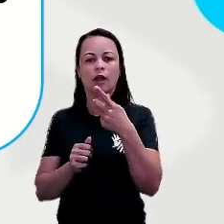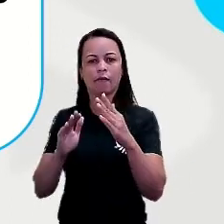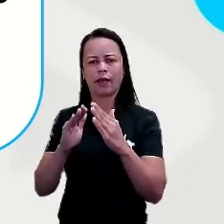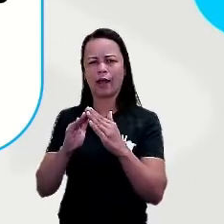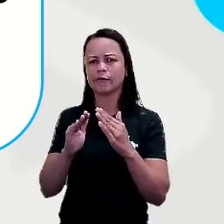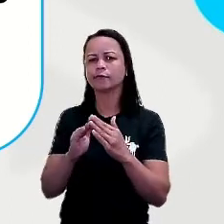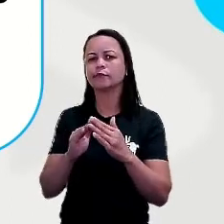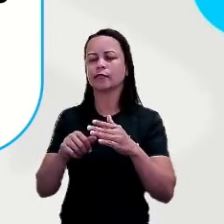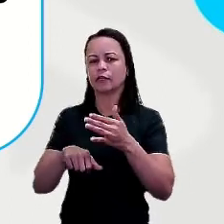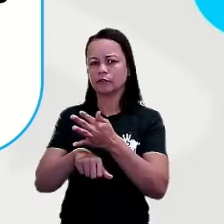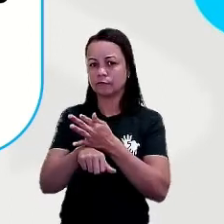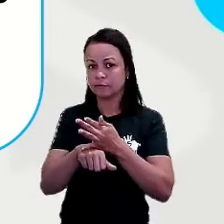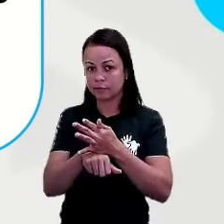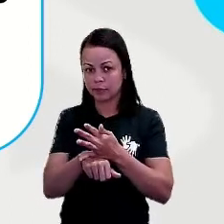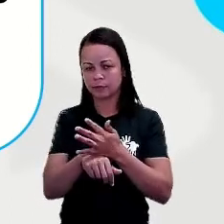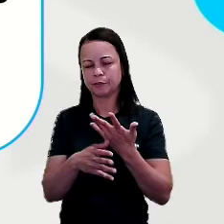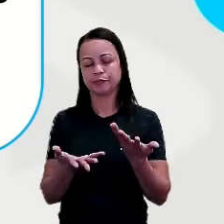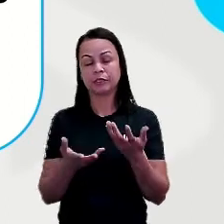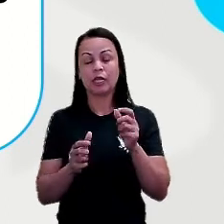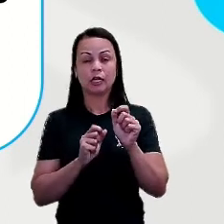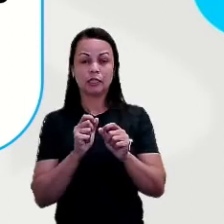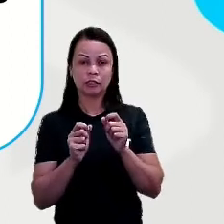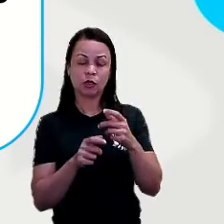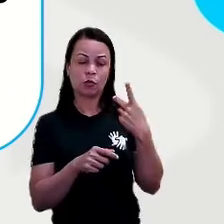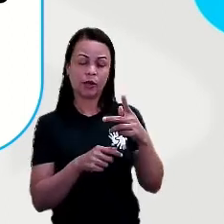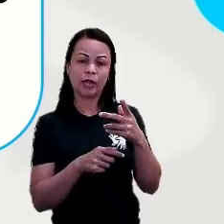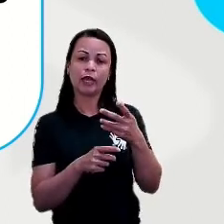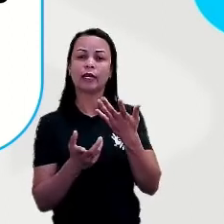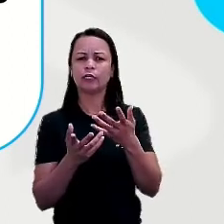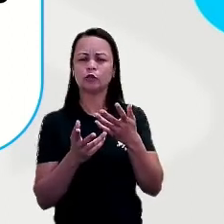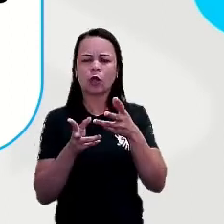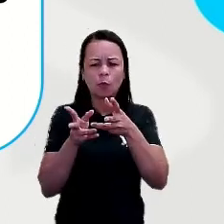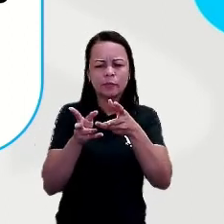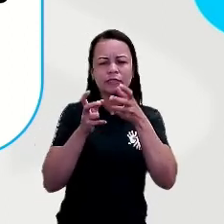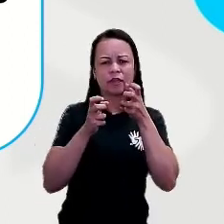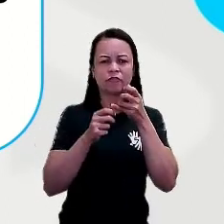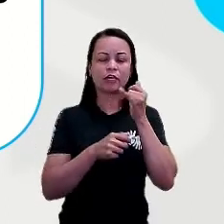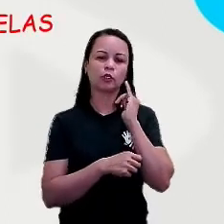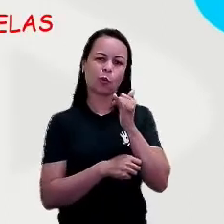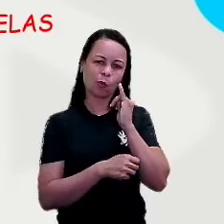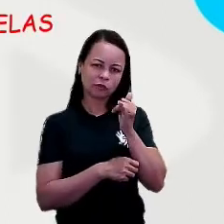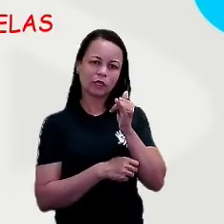ele não é um personagem, ele está apenas observando e contando para a gente ali a situação.